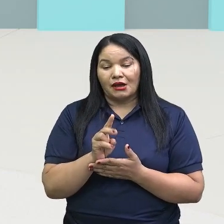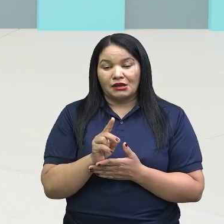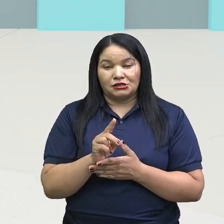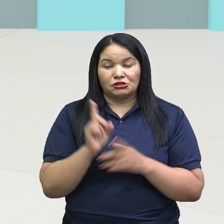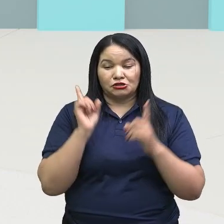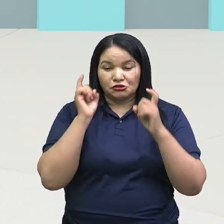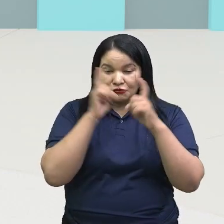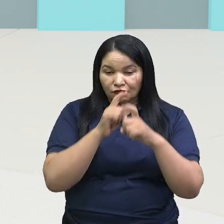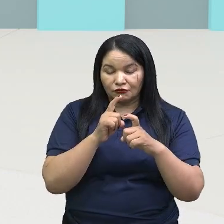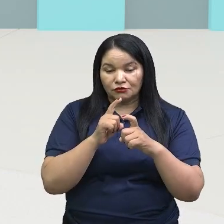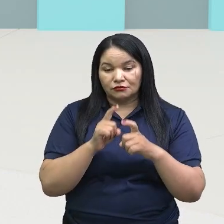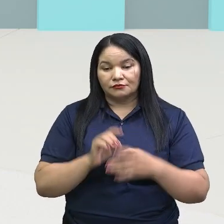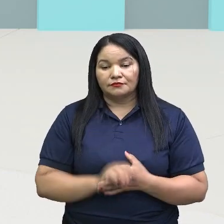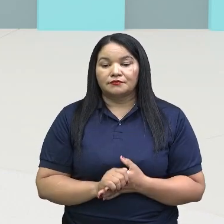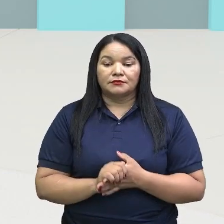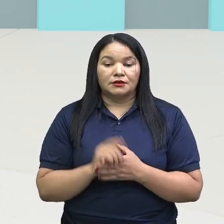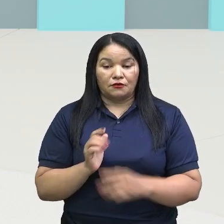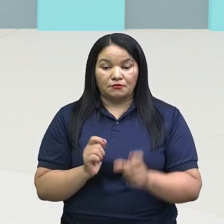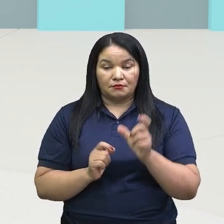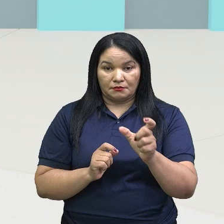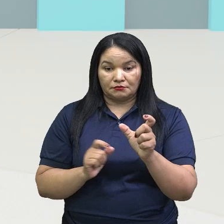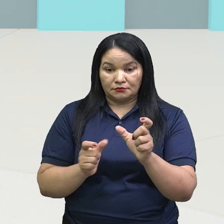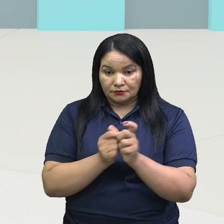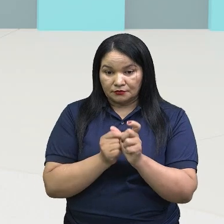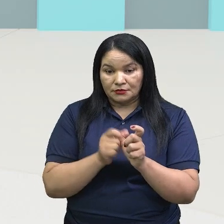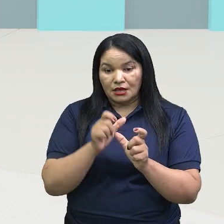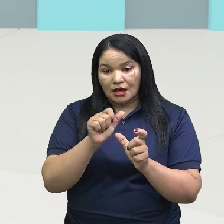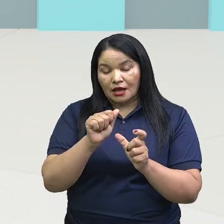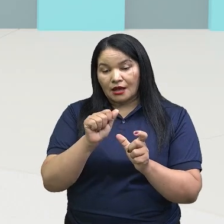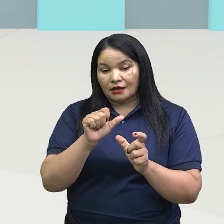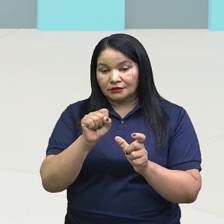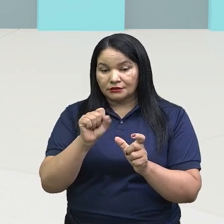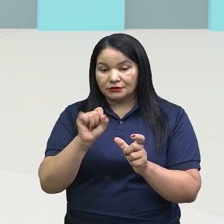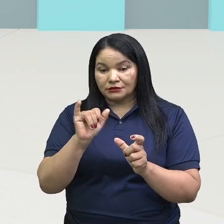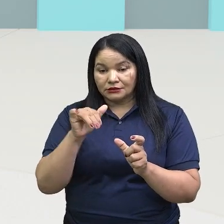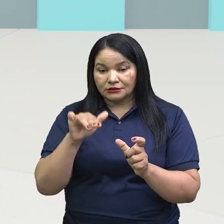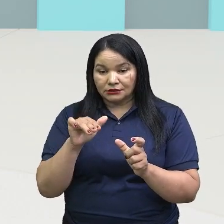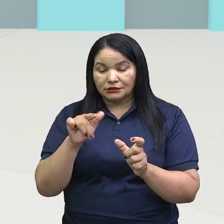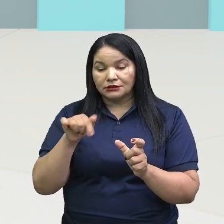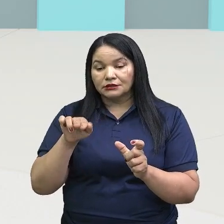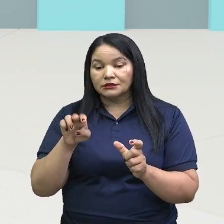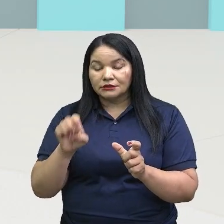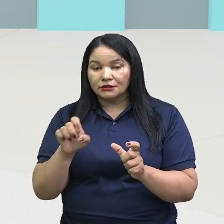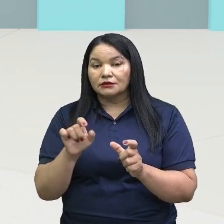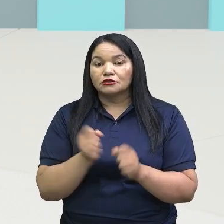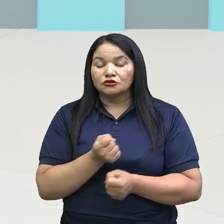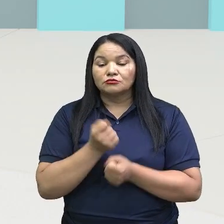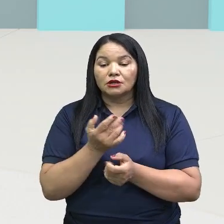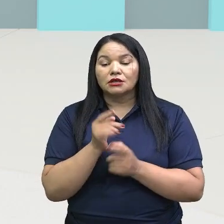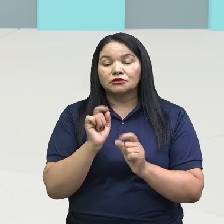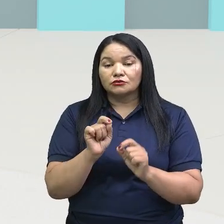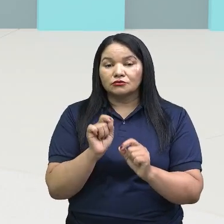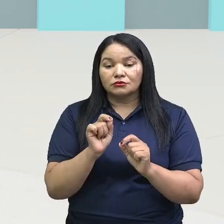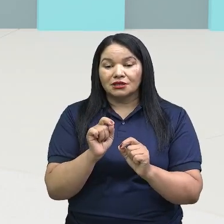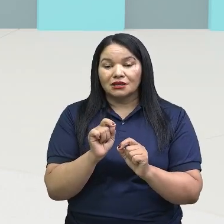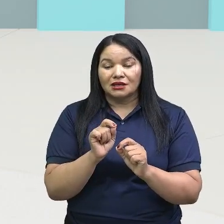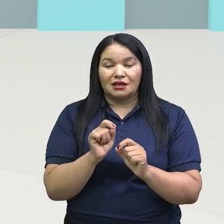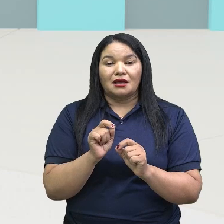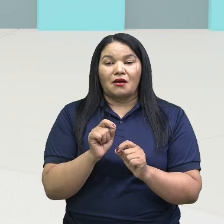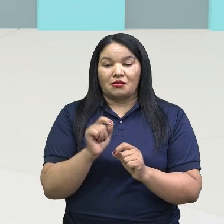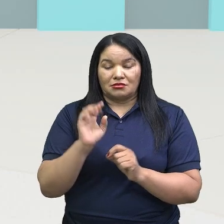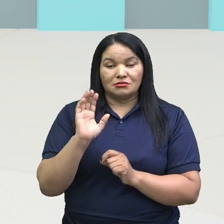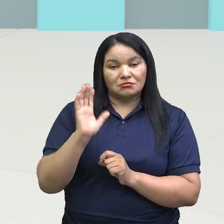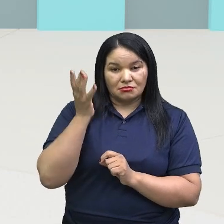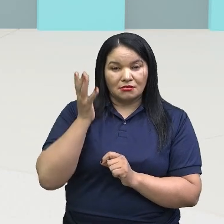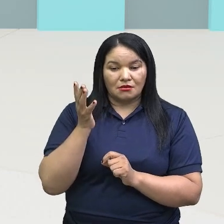Então, assim que, observe que a palavra assim que expressa um sentido de temporalidade,